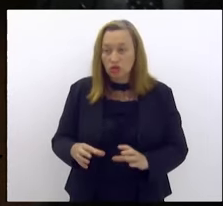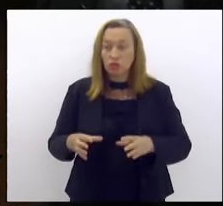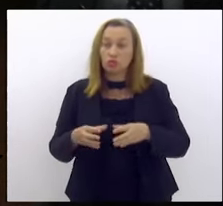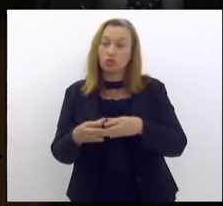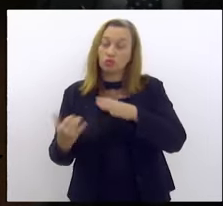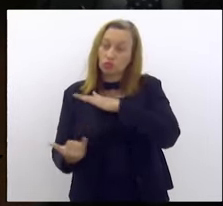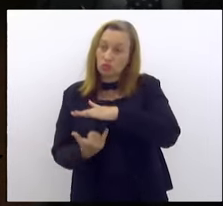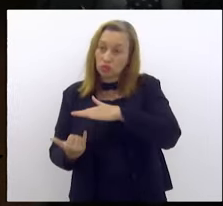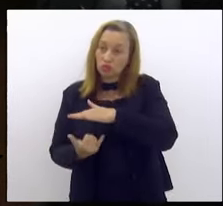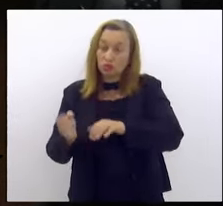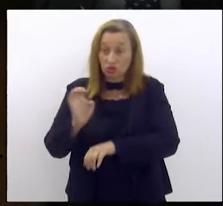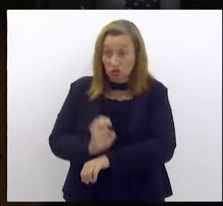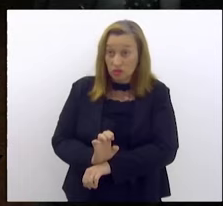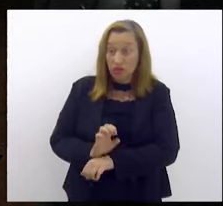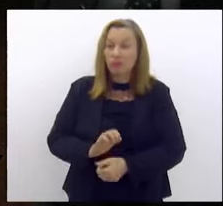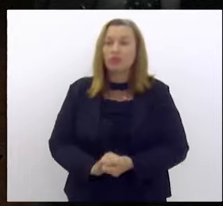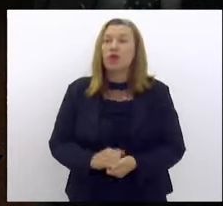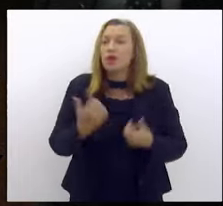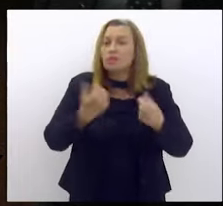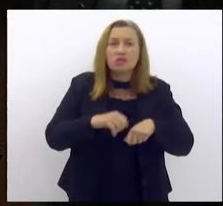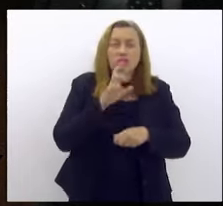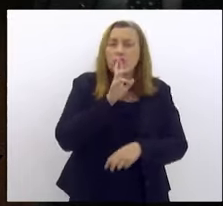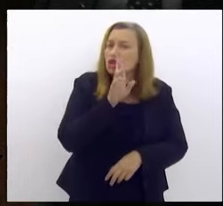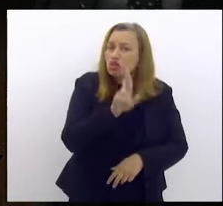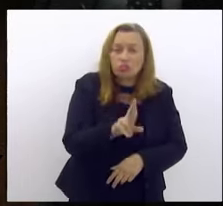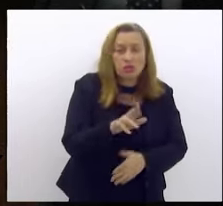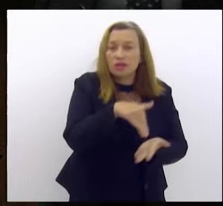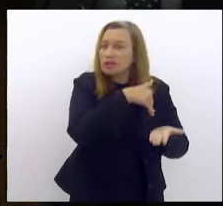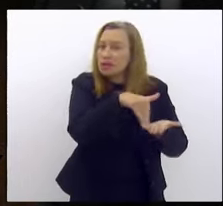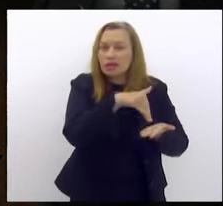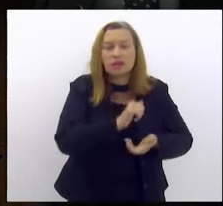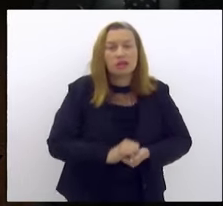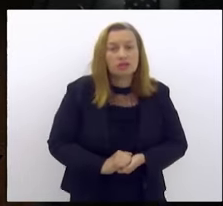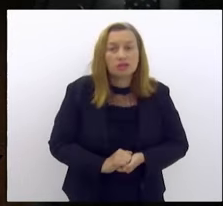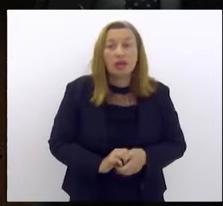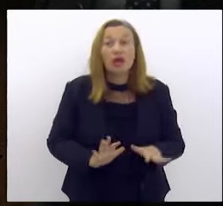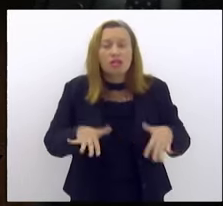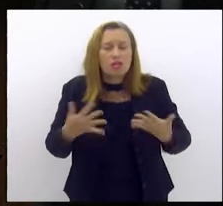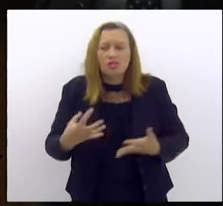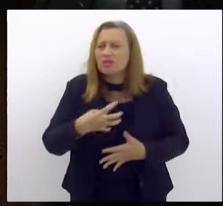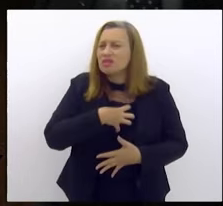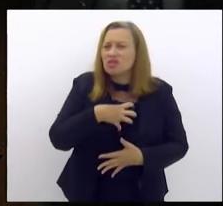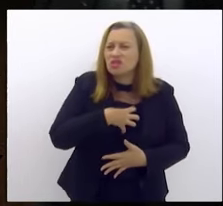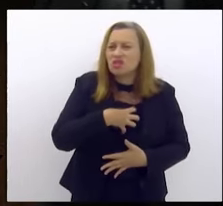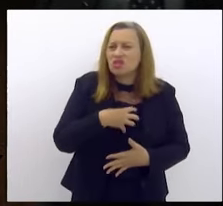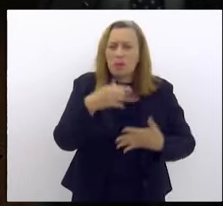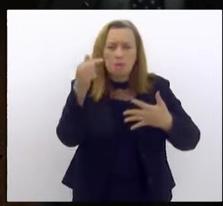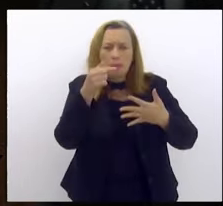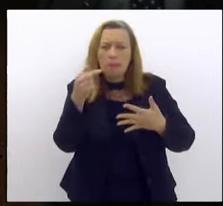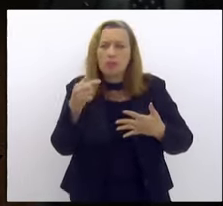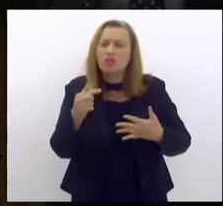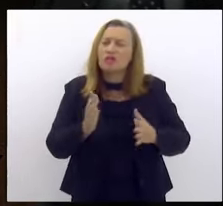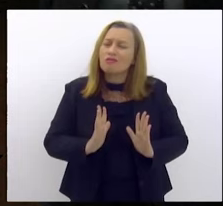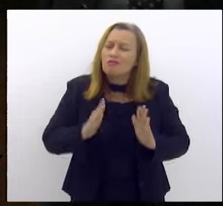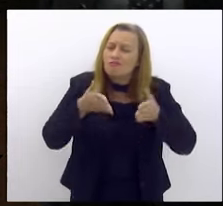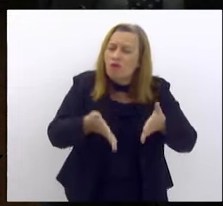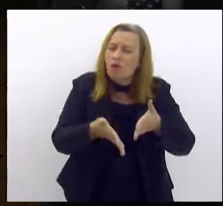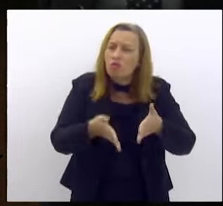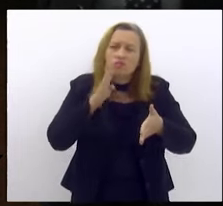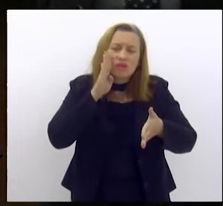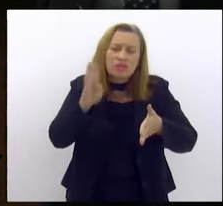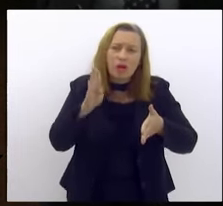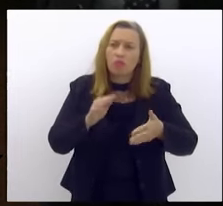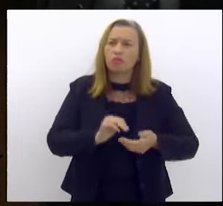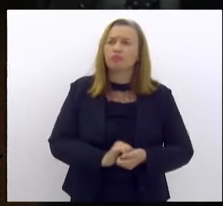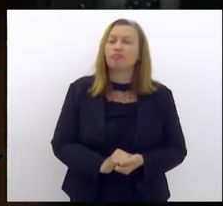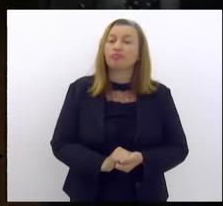que nós precisamos da resposta das secretarias. Então, foi nesse sentido algo pontual, específico, e que criou todo um alarde em torno